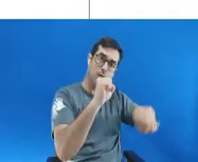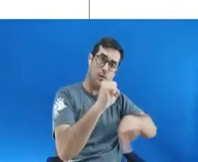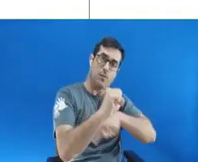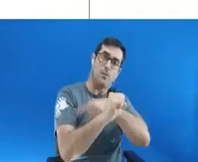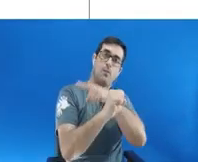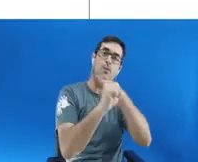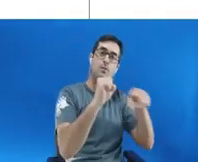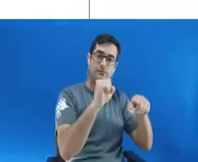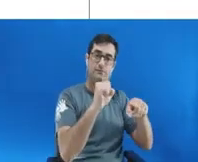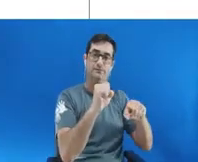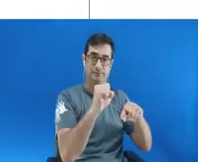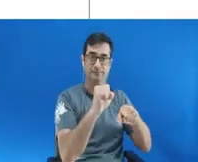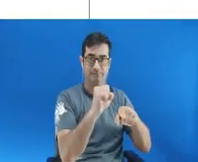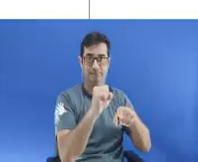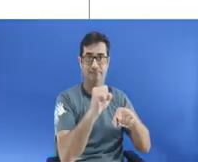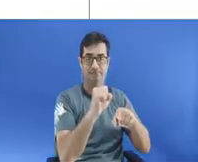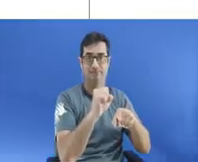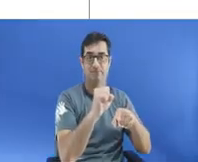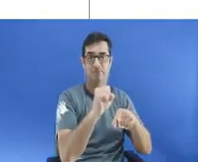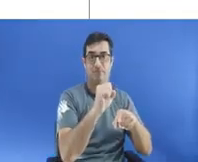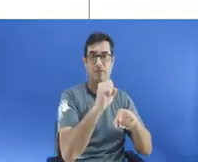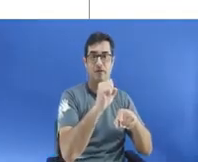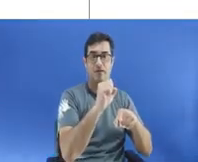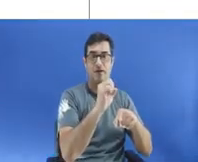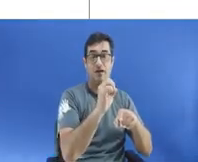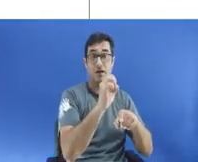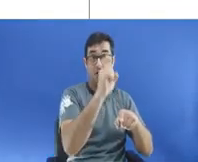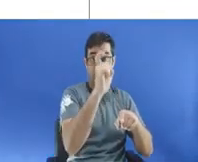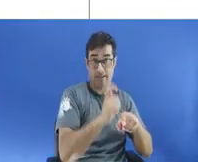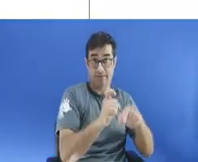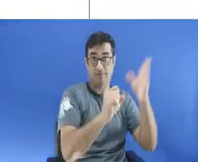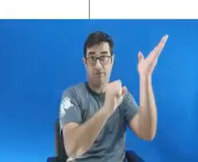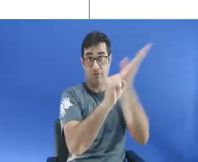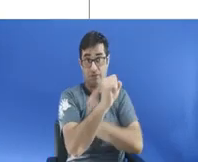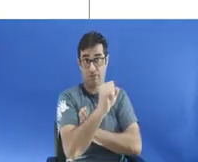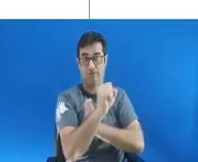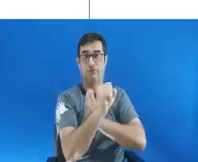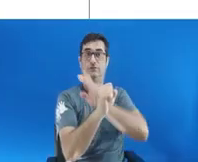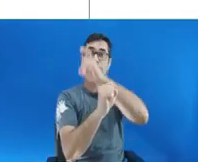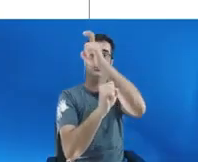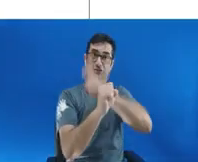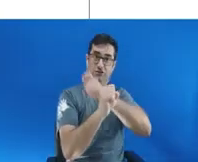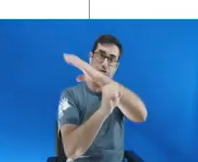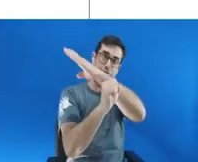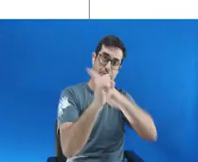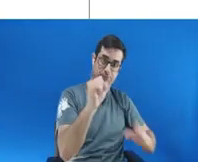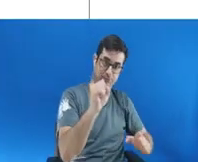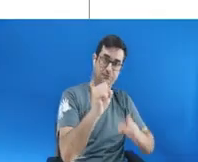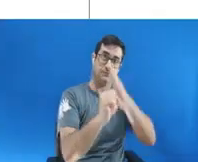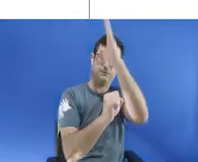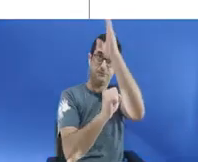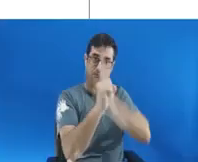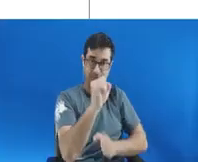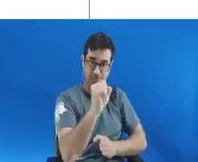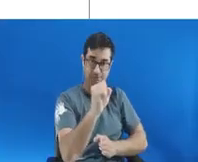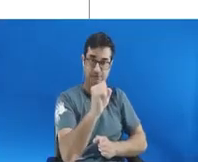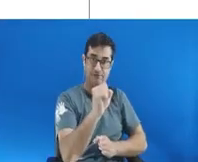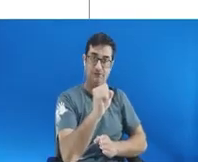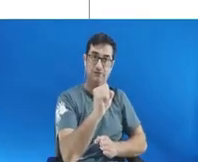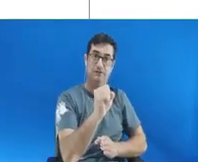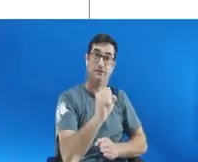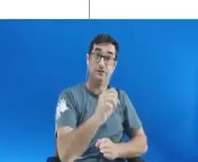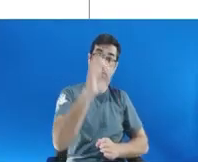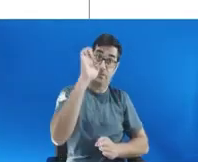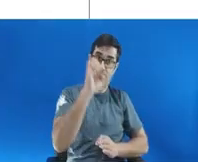elétron nessa linha aqui, que contorna o centro aqui, a blindagem vai ser fraca, porque o elétron